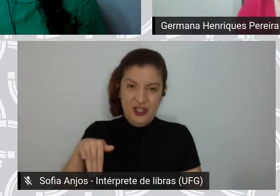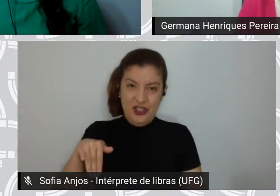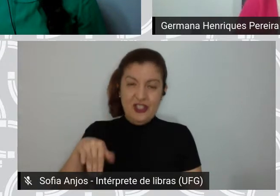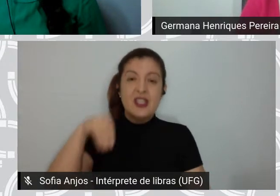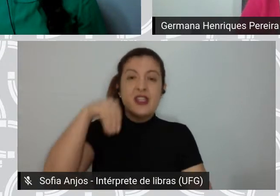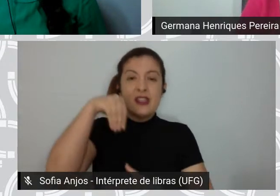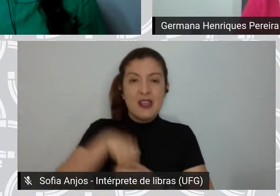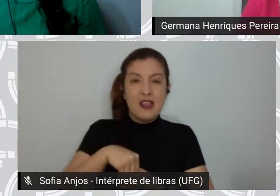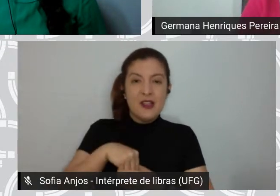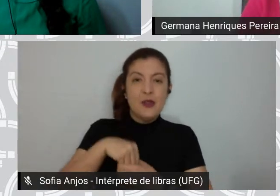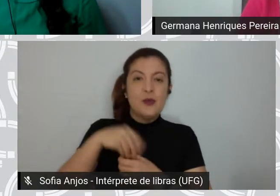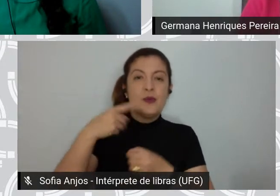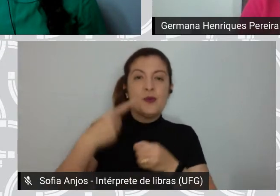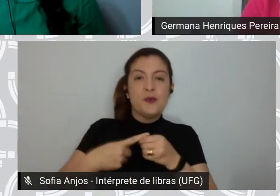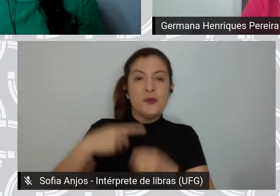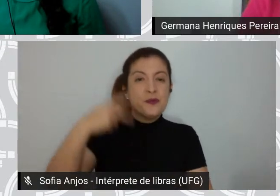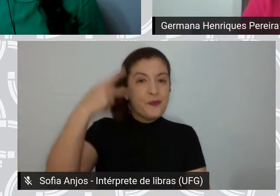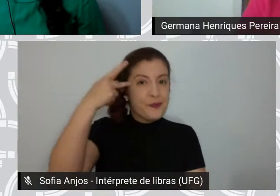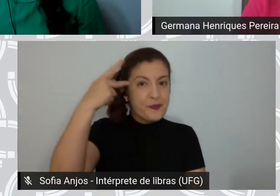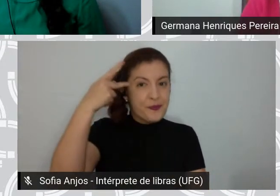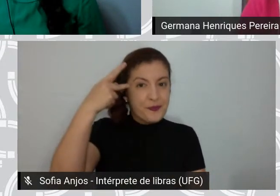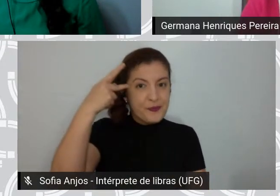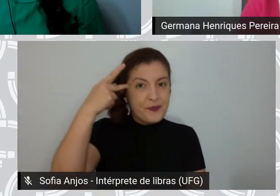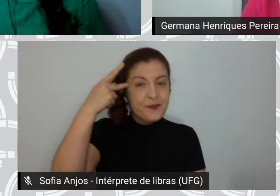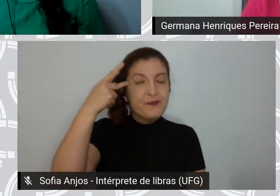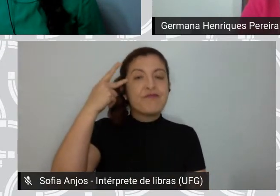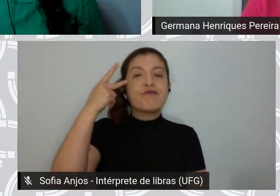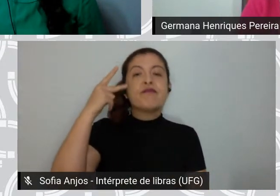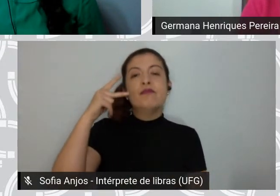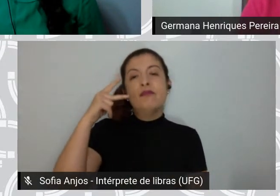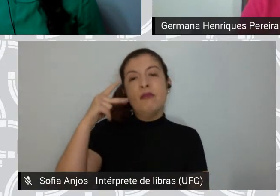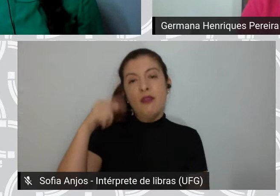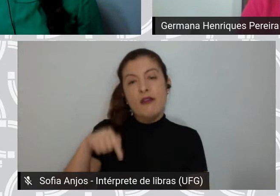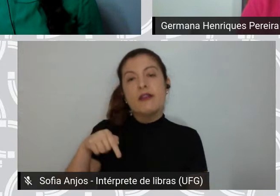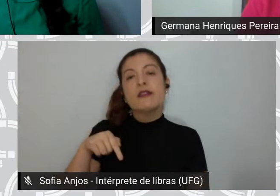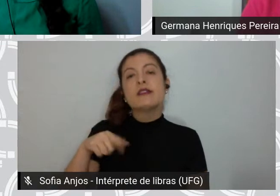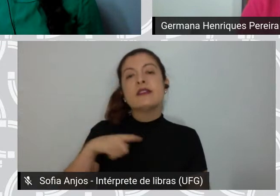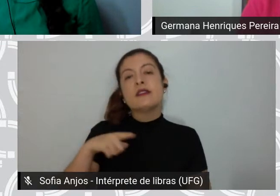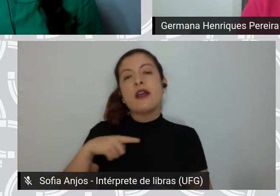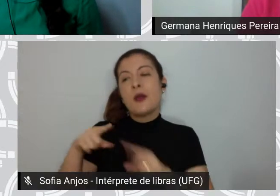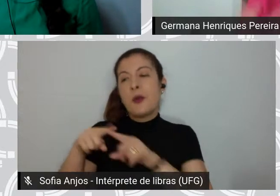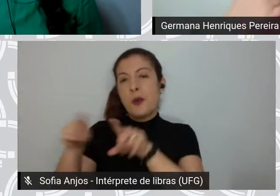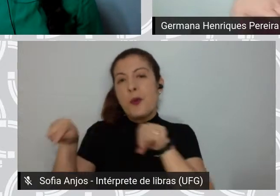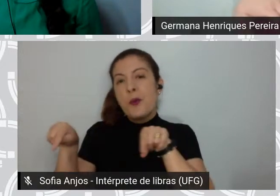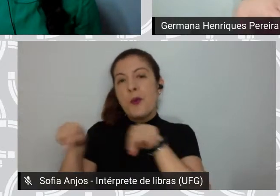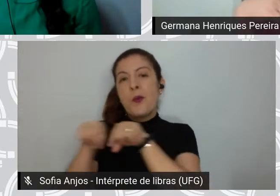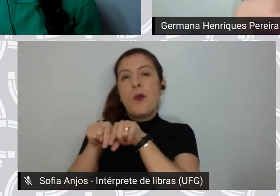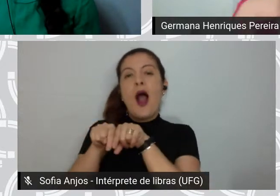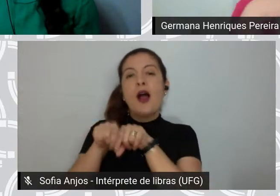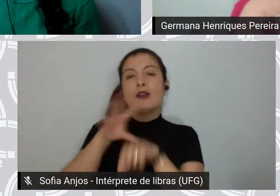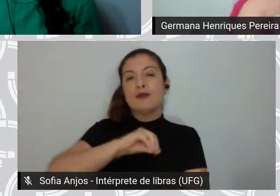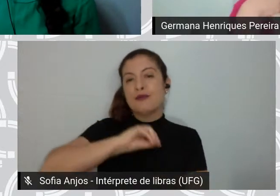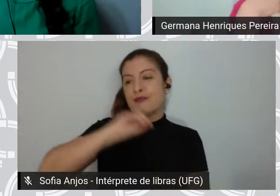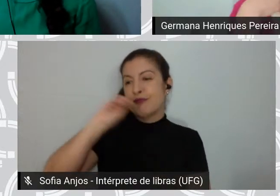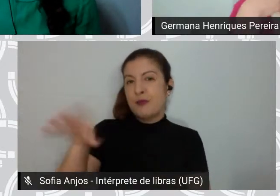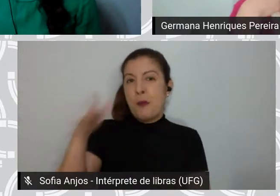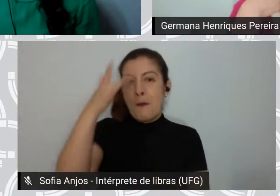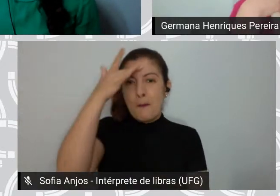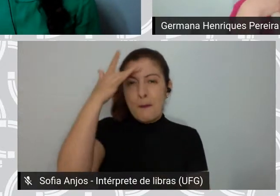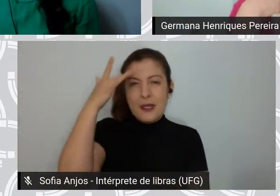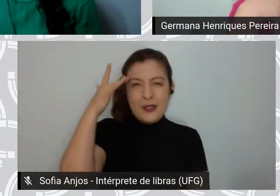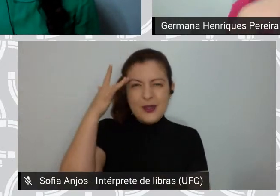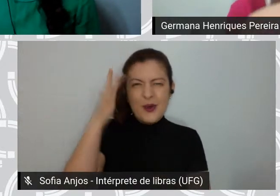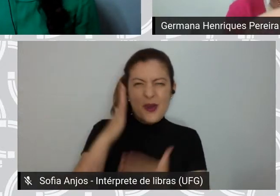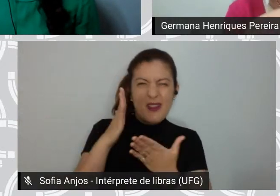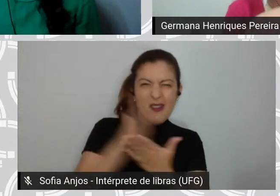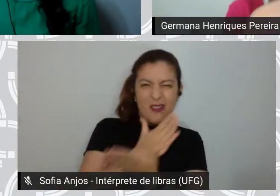outras pessoas de quarto de despejo, que é para onde jogam os excluídos. Então, pensar a tradução da Carolina de